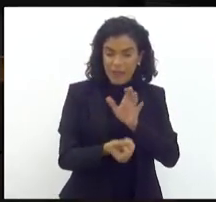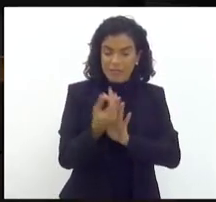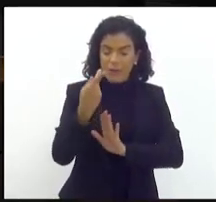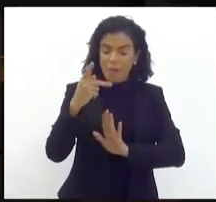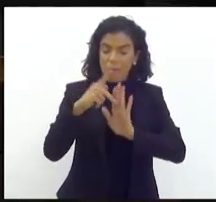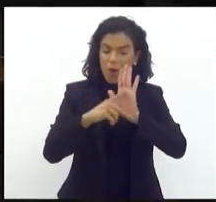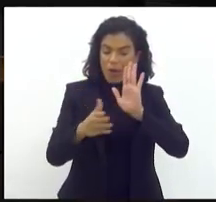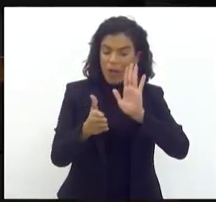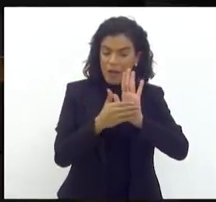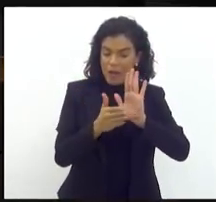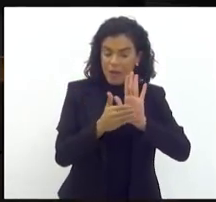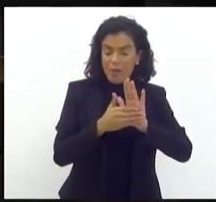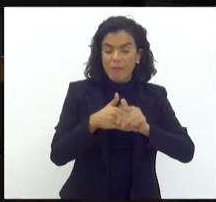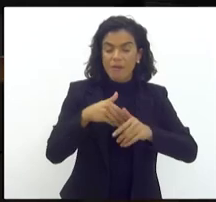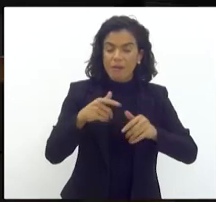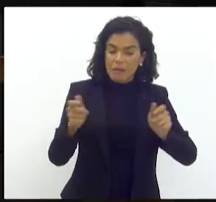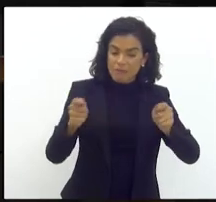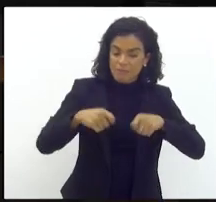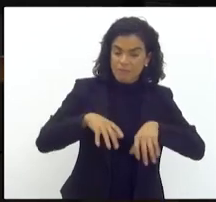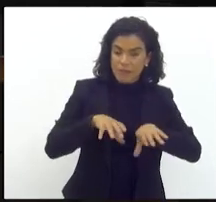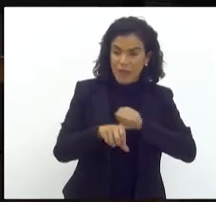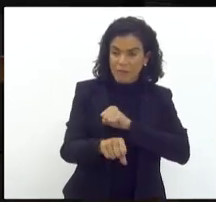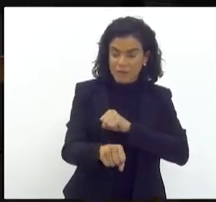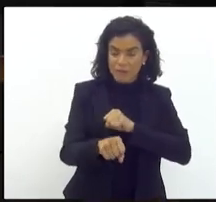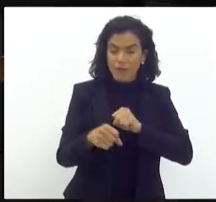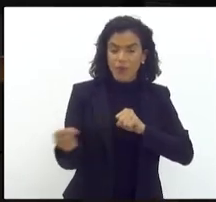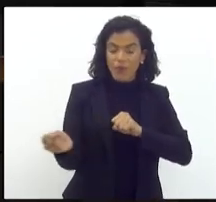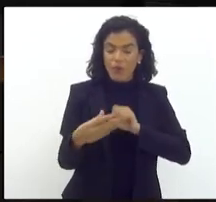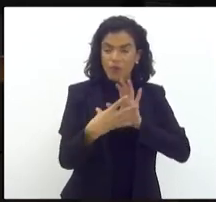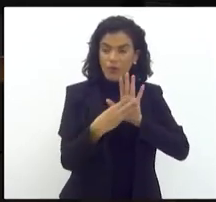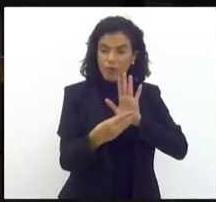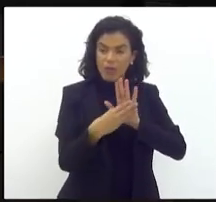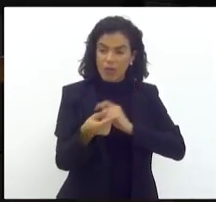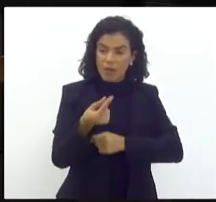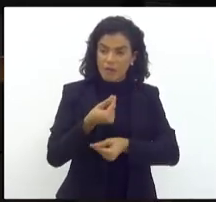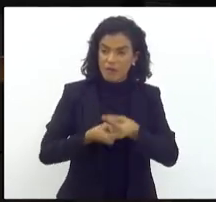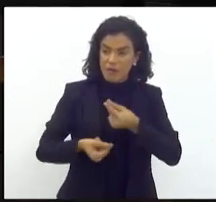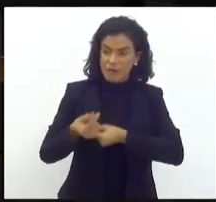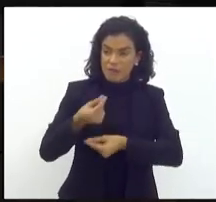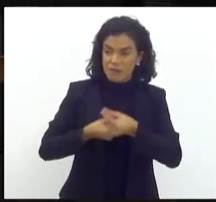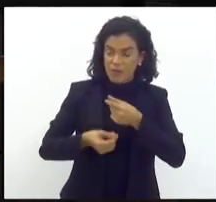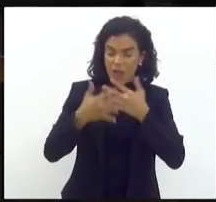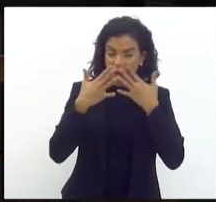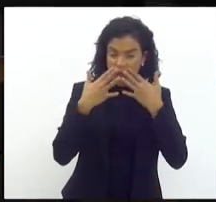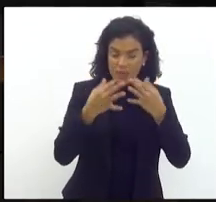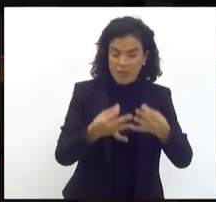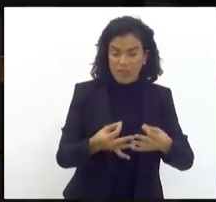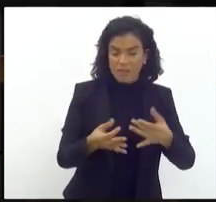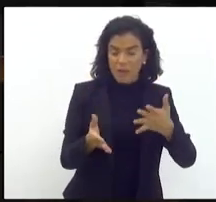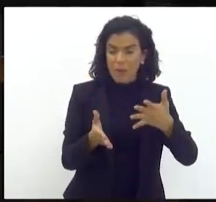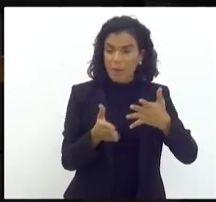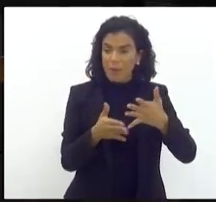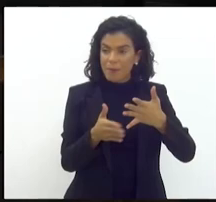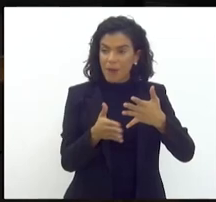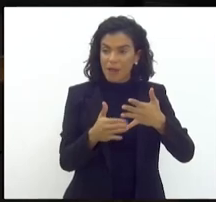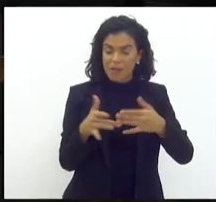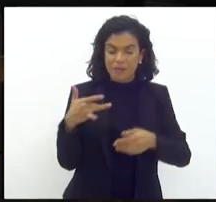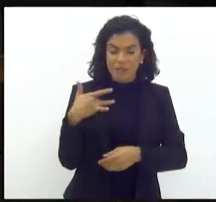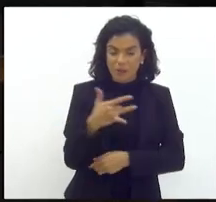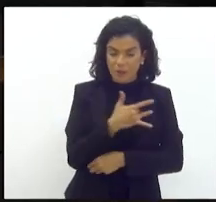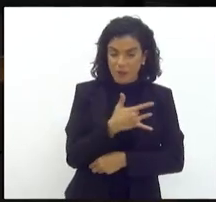capacitação em aperfeiçoamento do novo modelo de financiamento de custeio de atenção primária à saúde